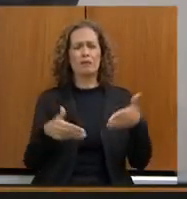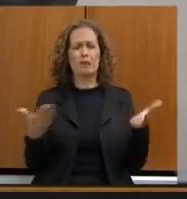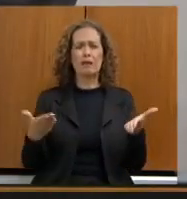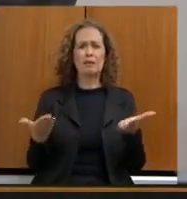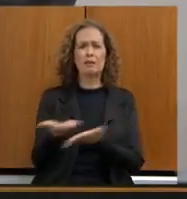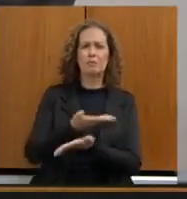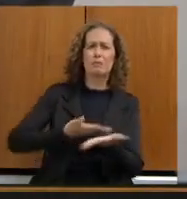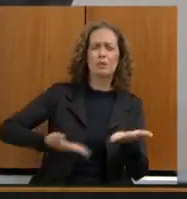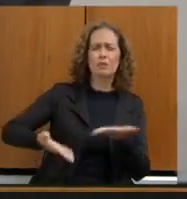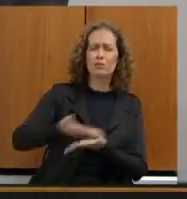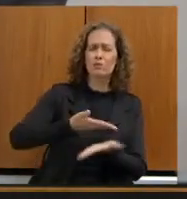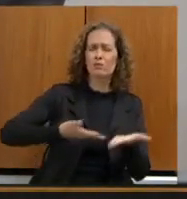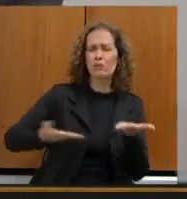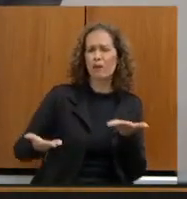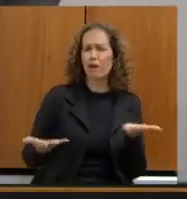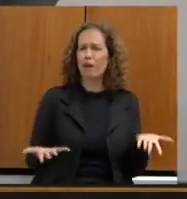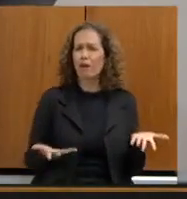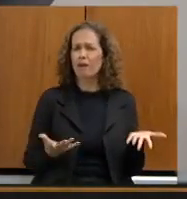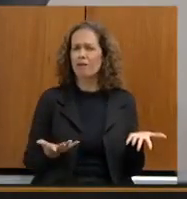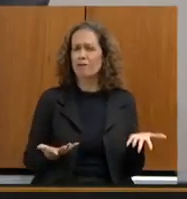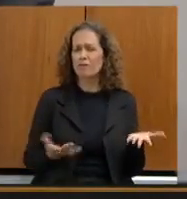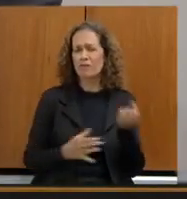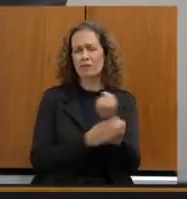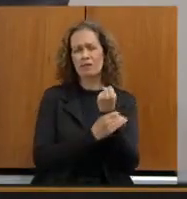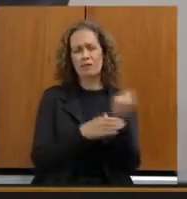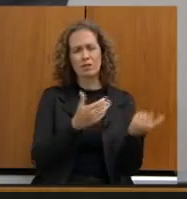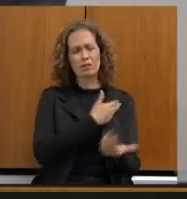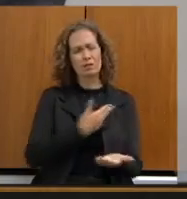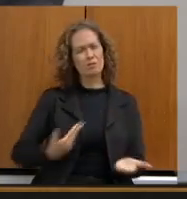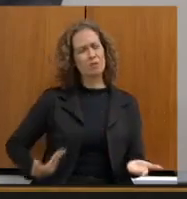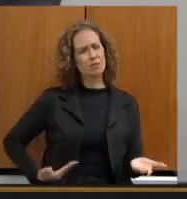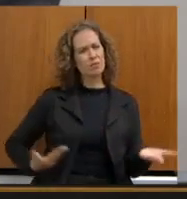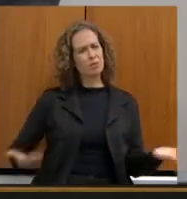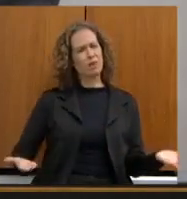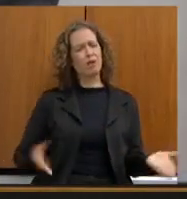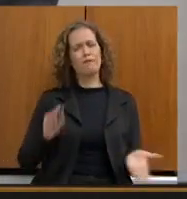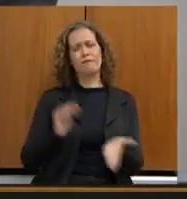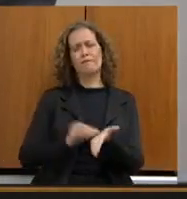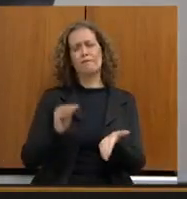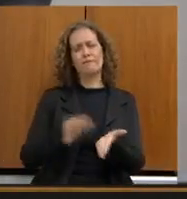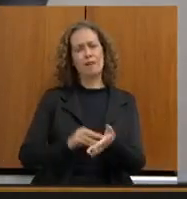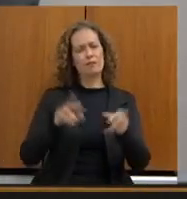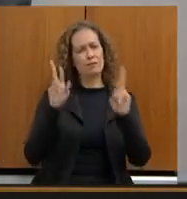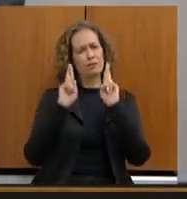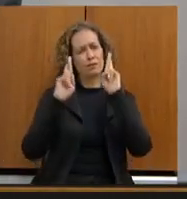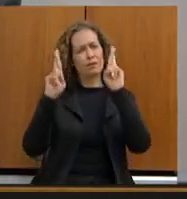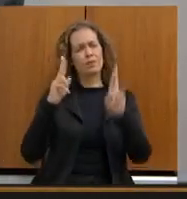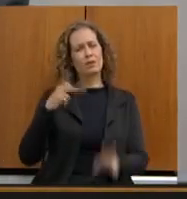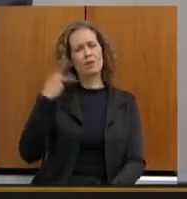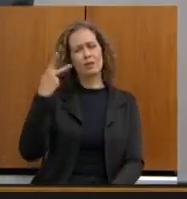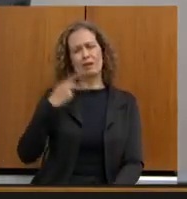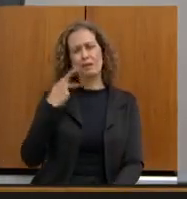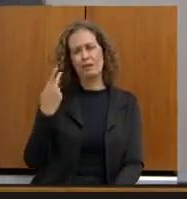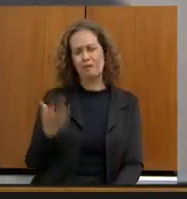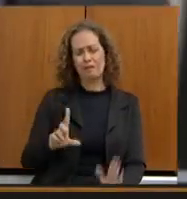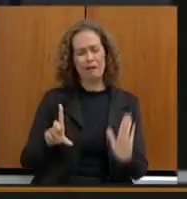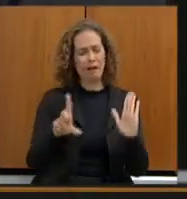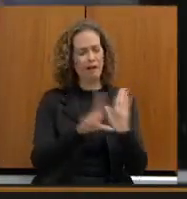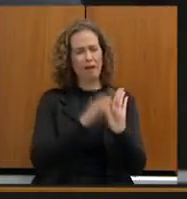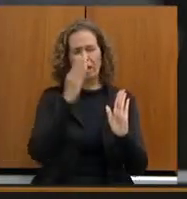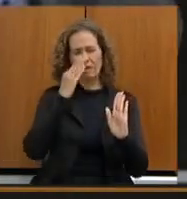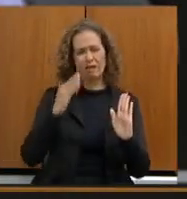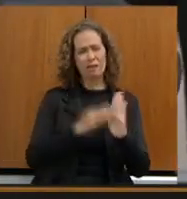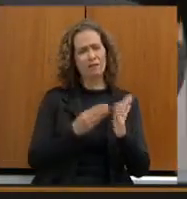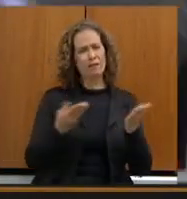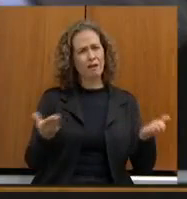das forças de Segurança Pública então foi um é um Desatino um desrespeito para com o Parlamento descobrimento da Prata ali